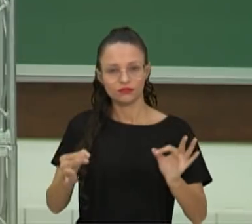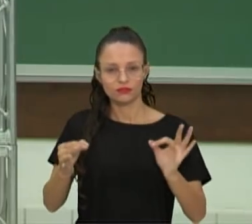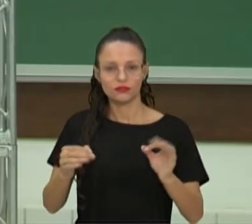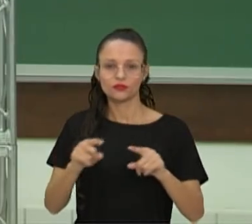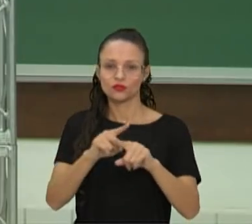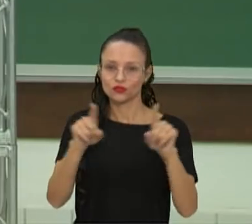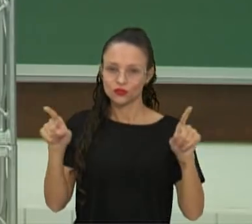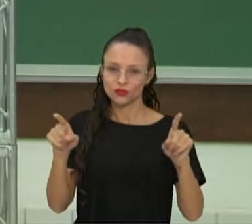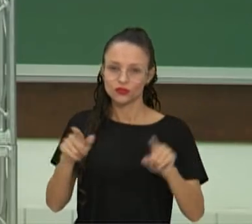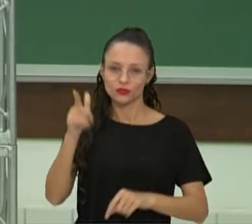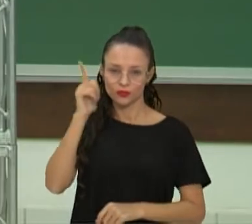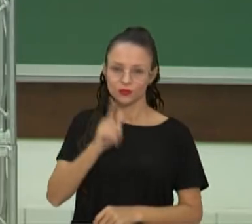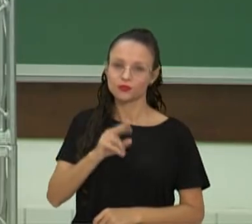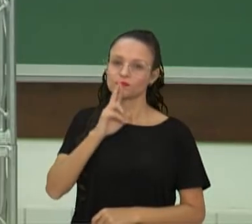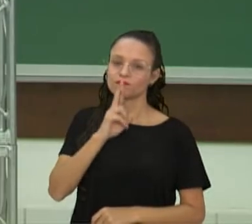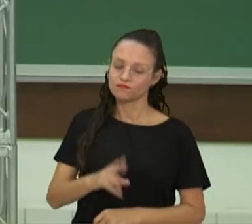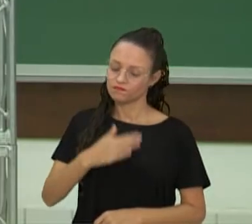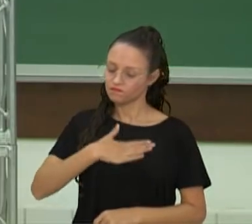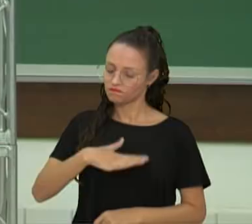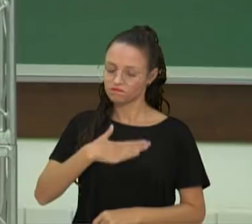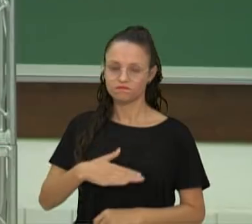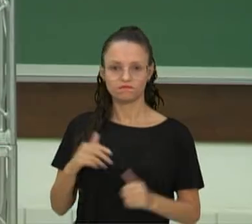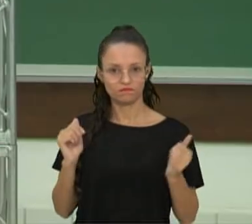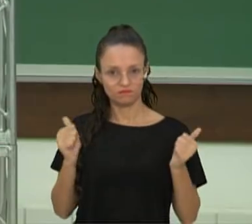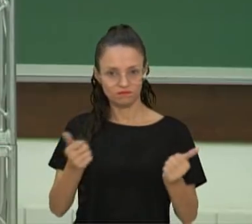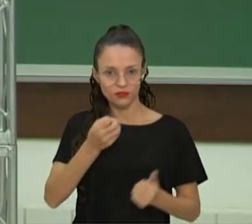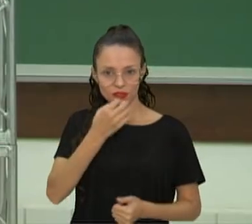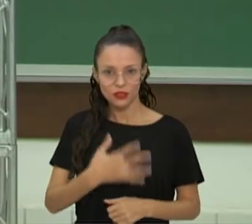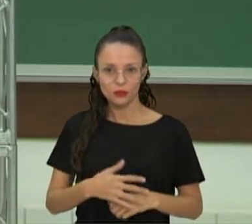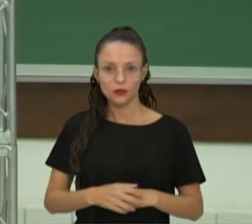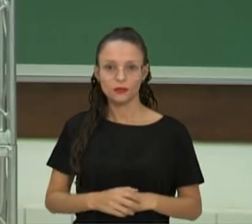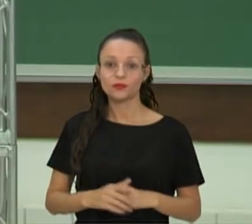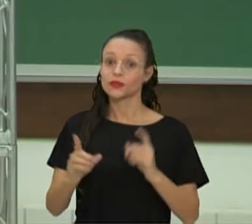que você vai chegar nos resultados bem tranquilamente, tá bom? E a